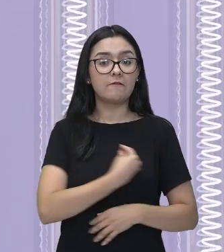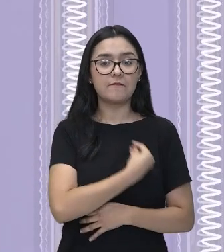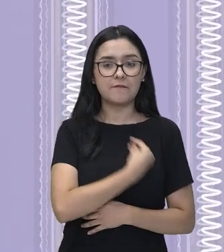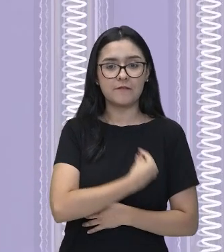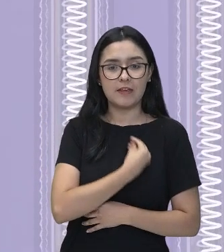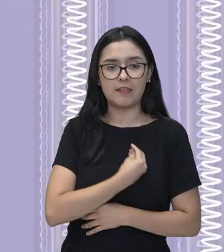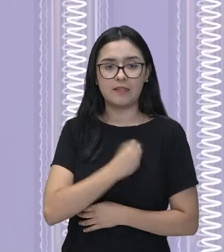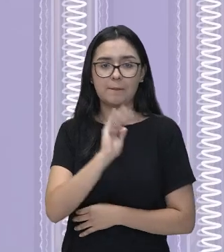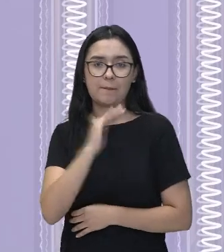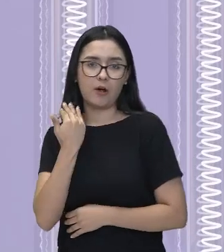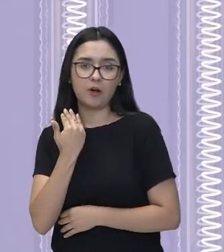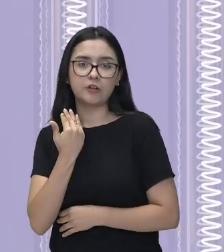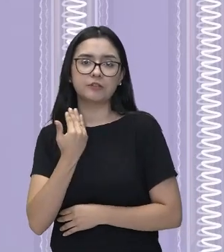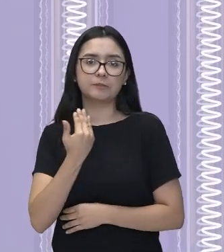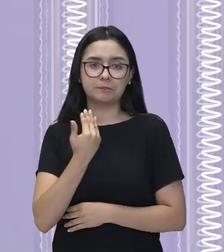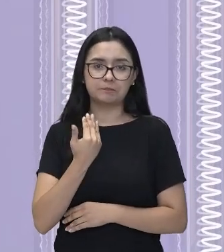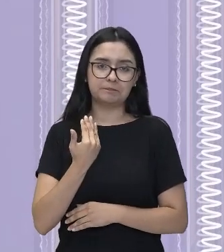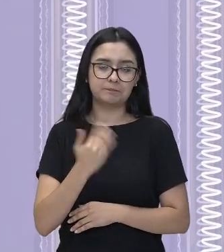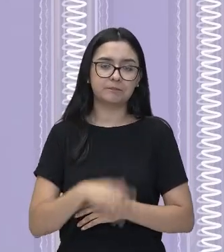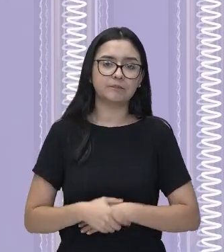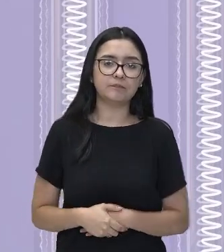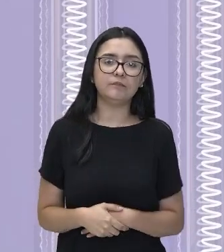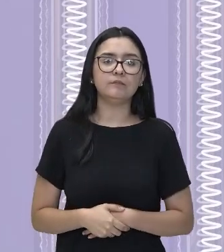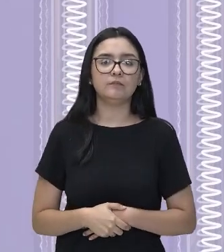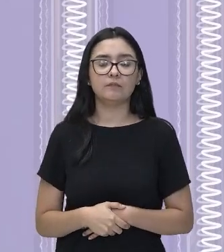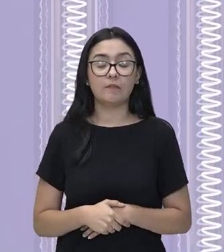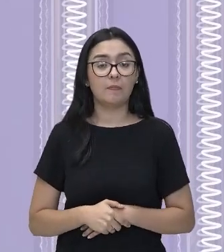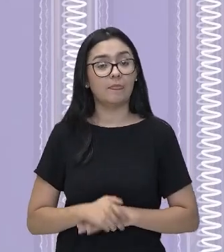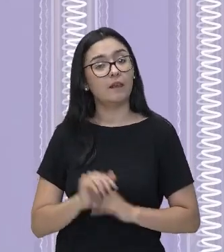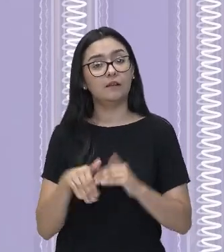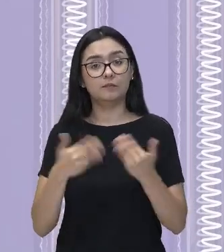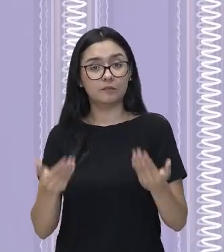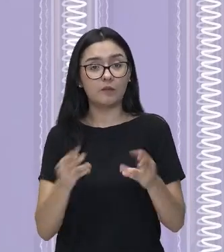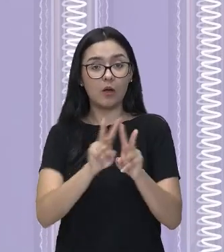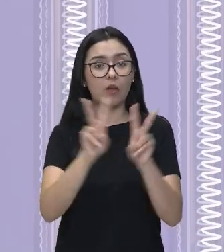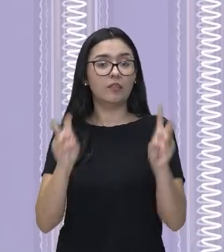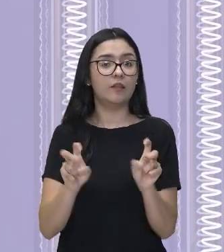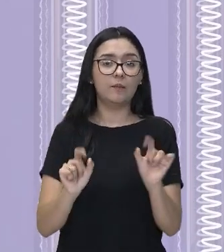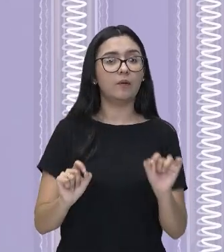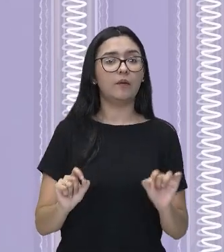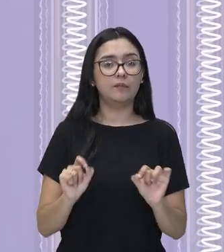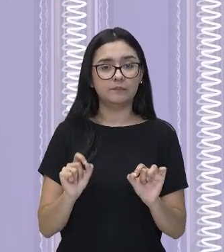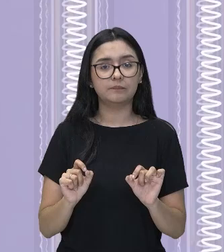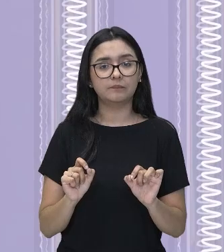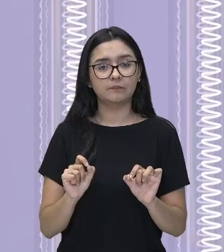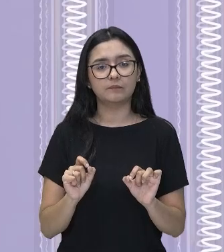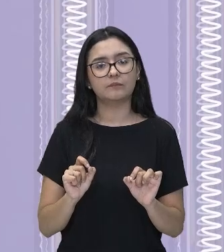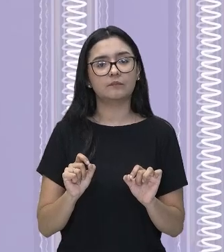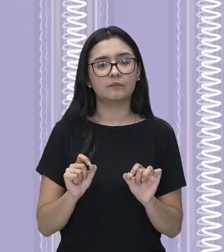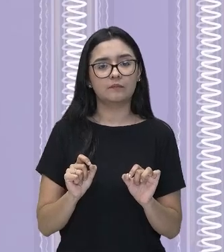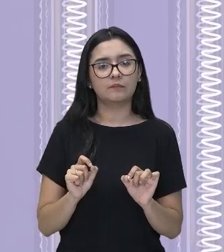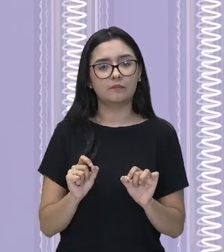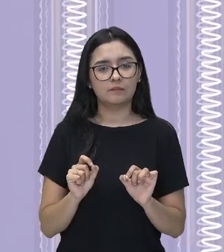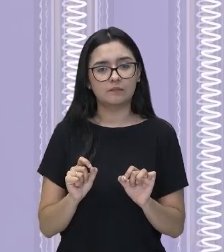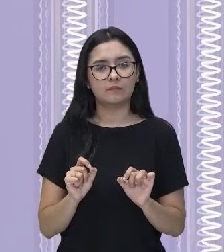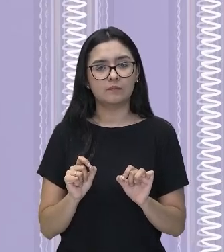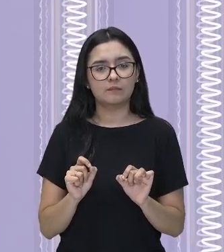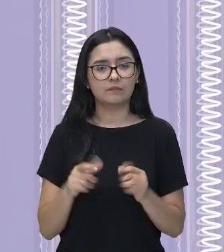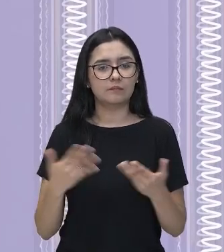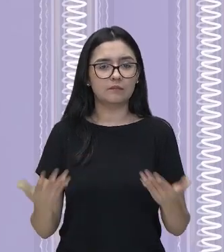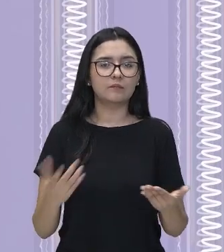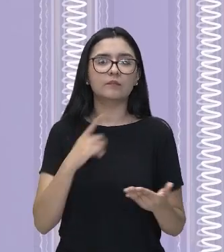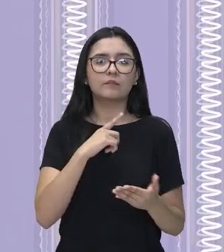e morte, morte e vida. São temas que dão origem às